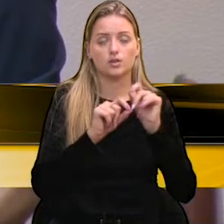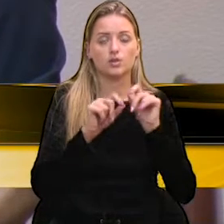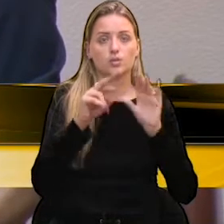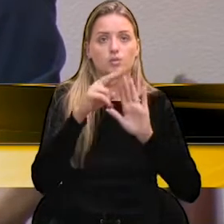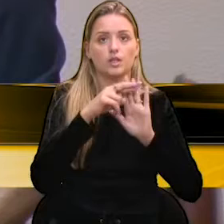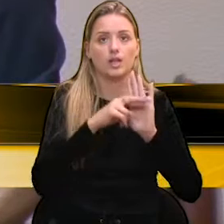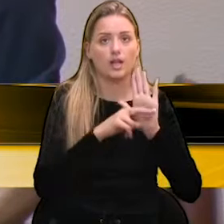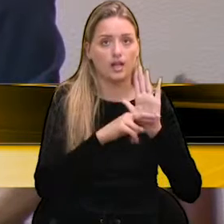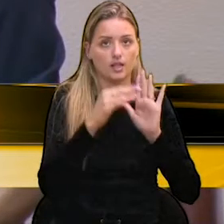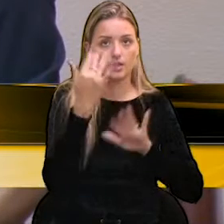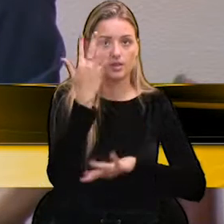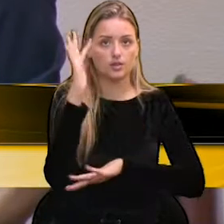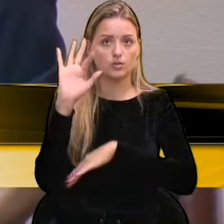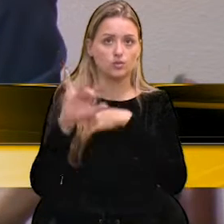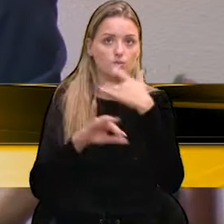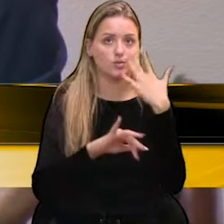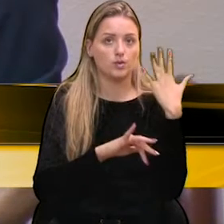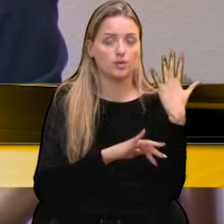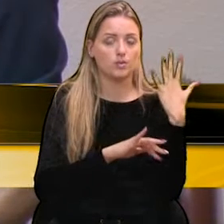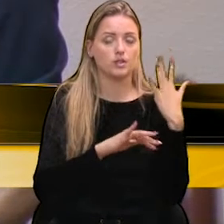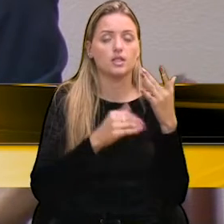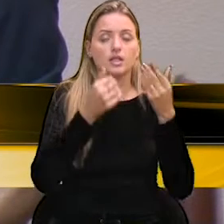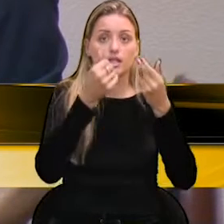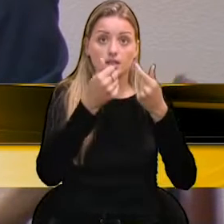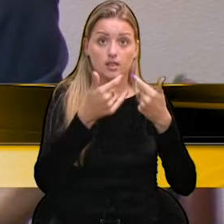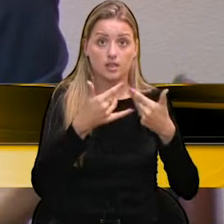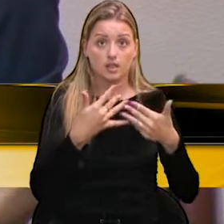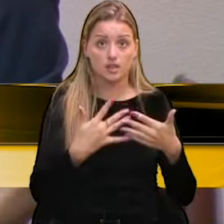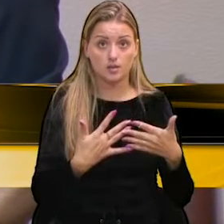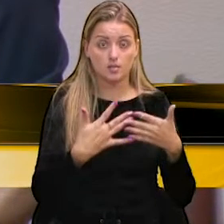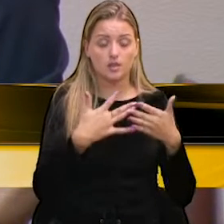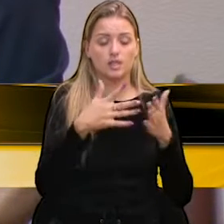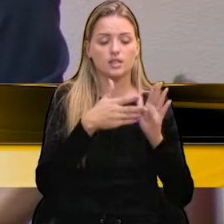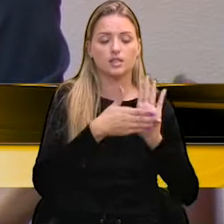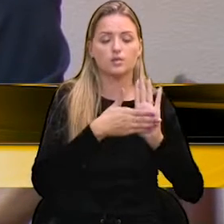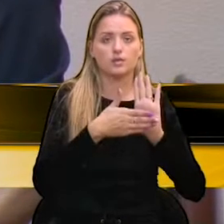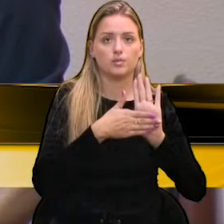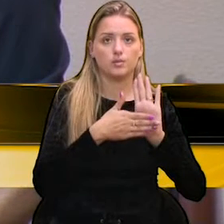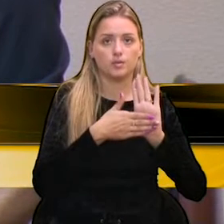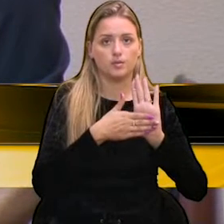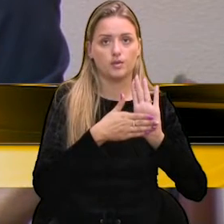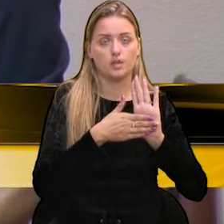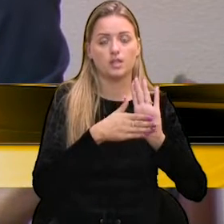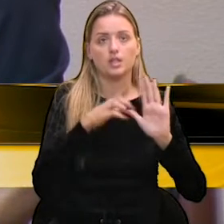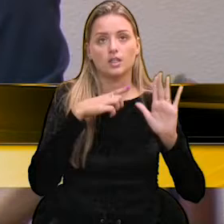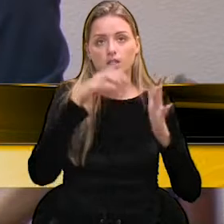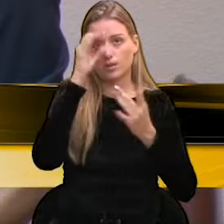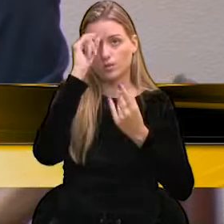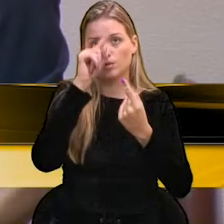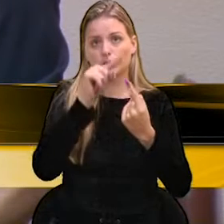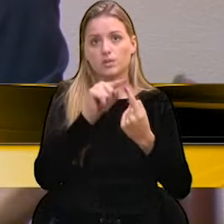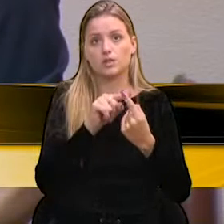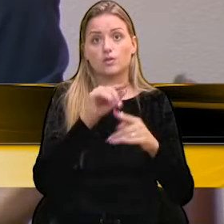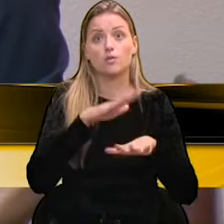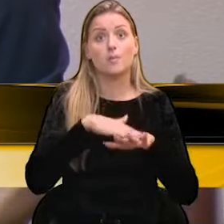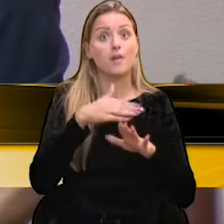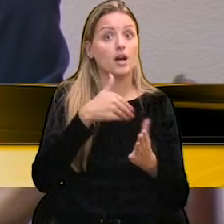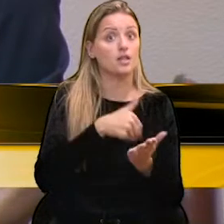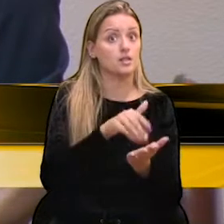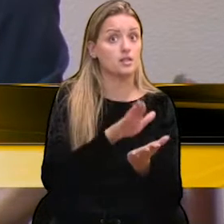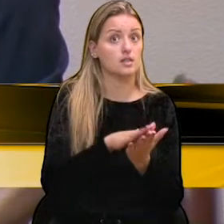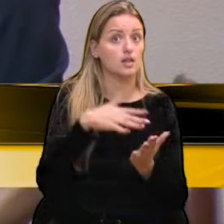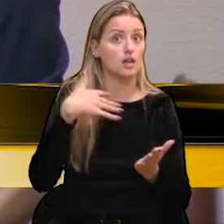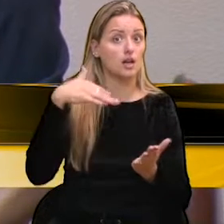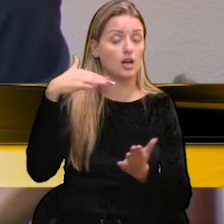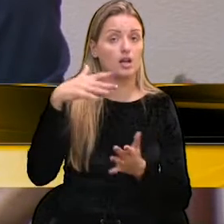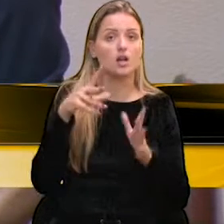municipal do meio ambiente. O autor, na exposição de motivos, expõe que a proposição tem por objetivo aumentar o valor da multa aplicada aos